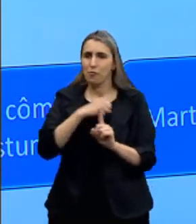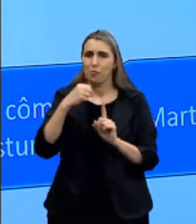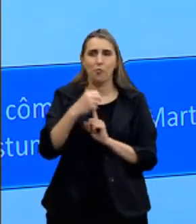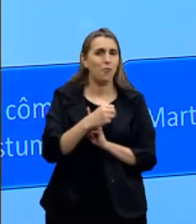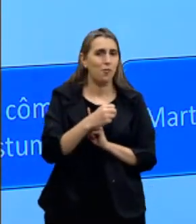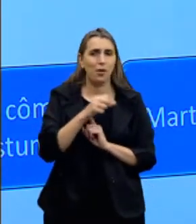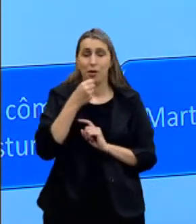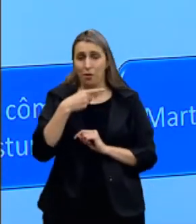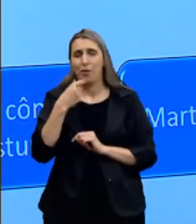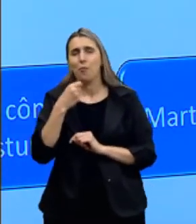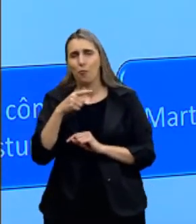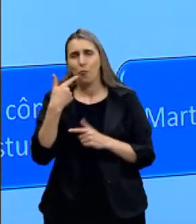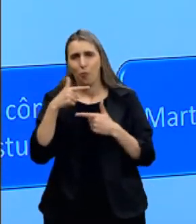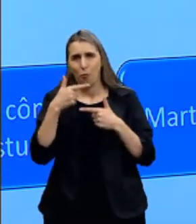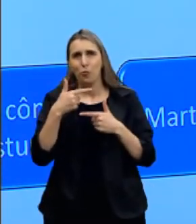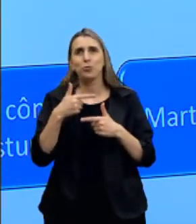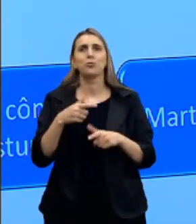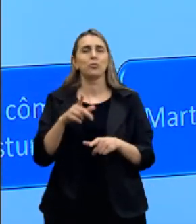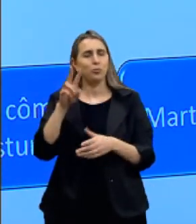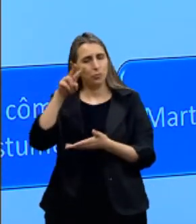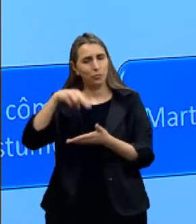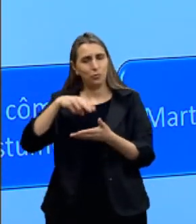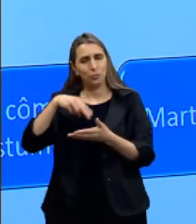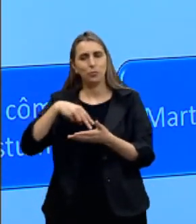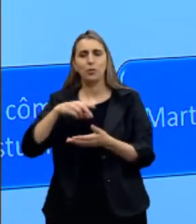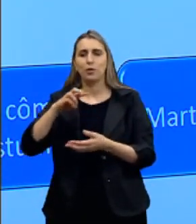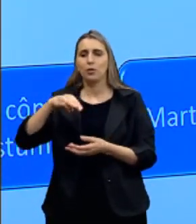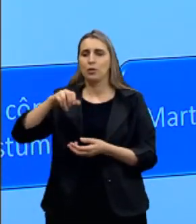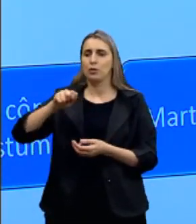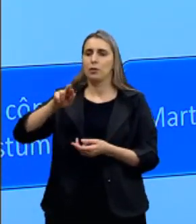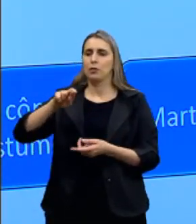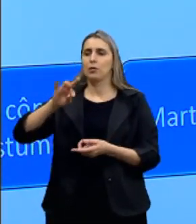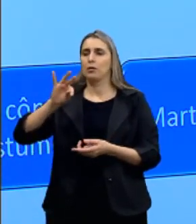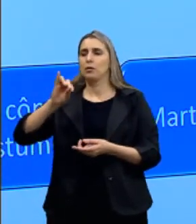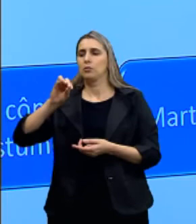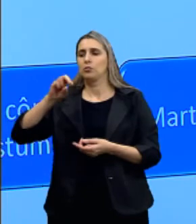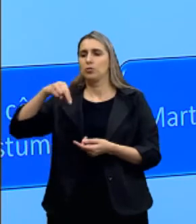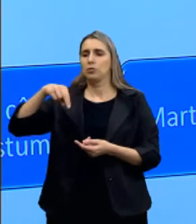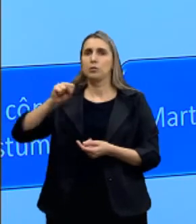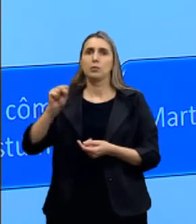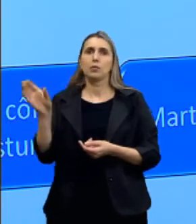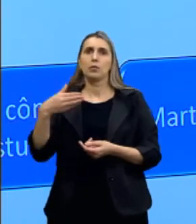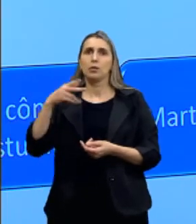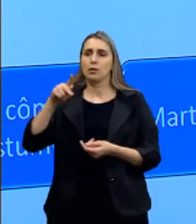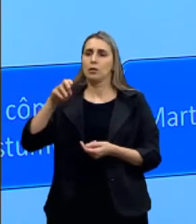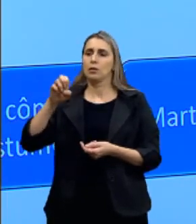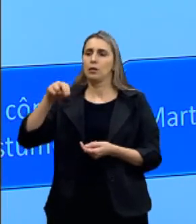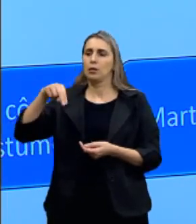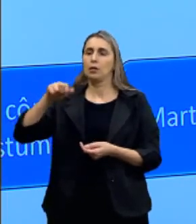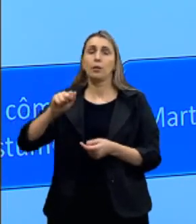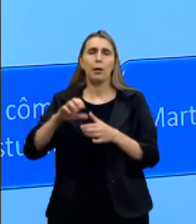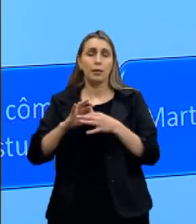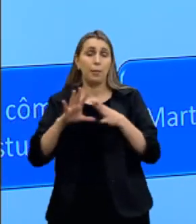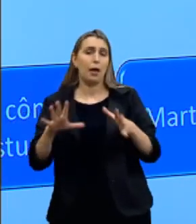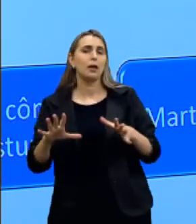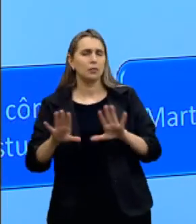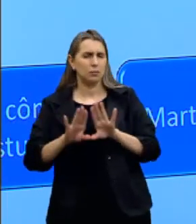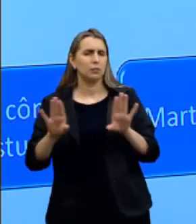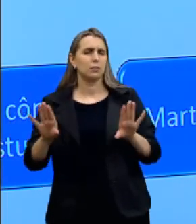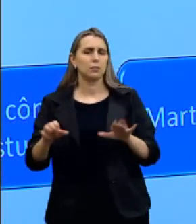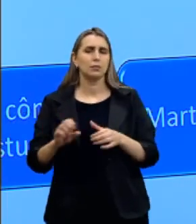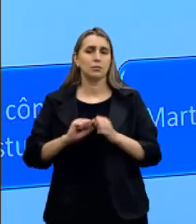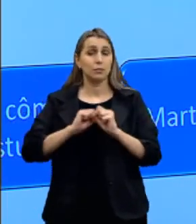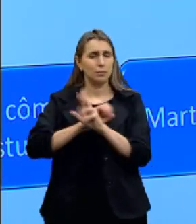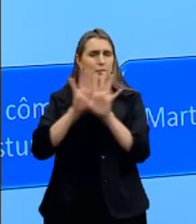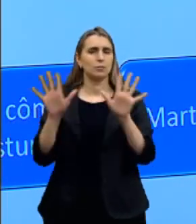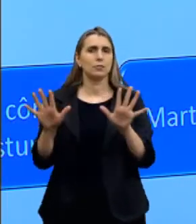muito morreu Rei muito também quando ele algumas peças do Martins Pena tá só que o Martins Pena é uma sátira mais aberta mais